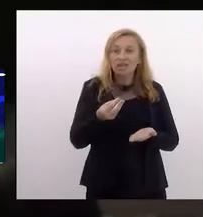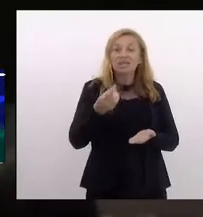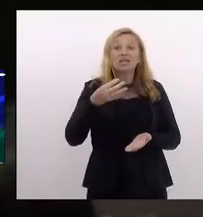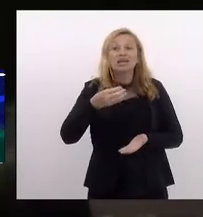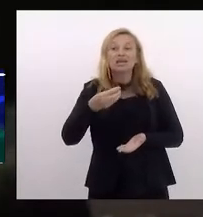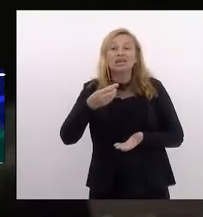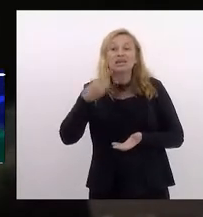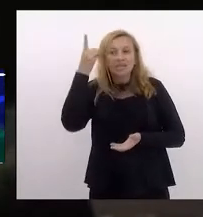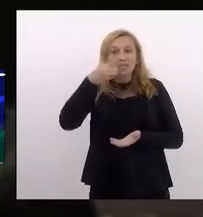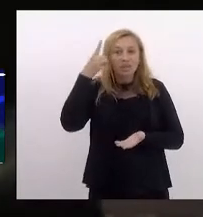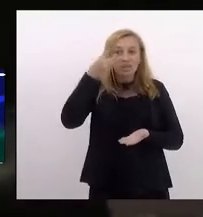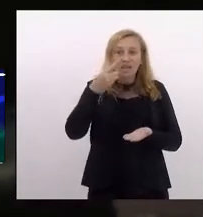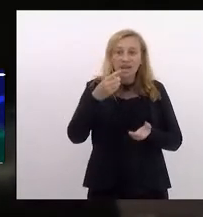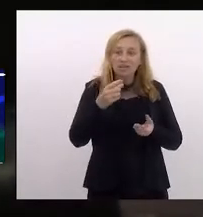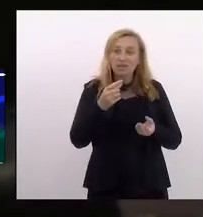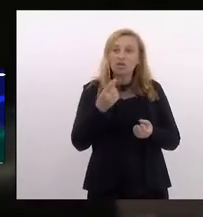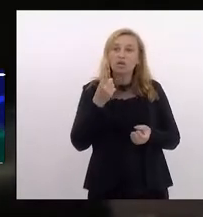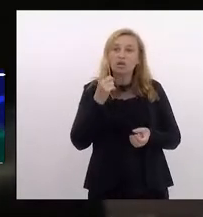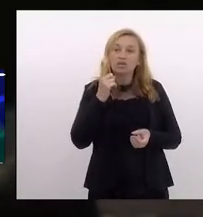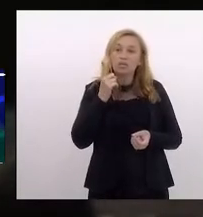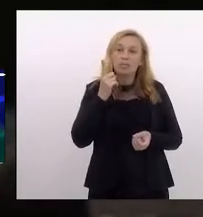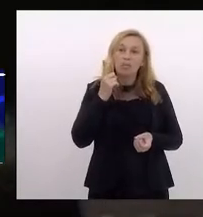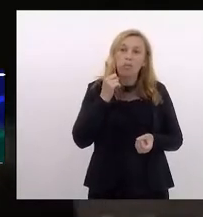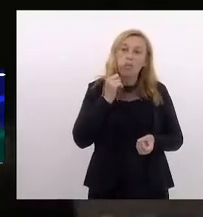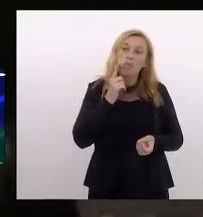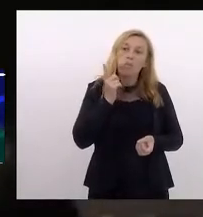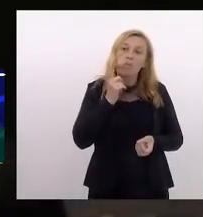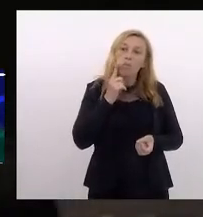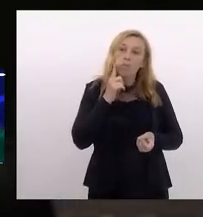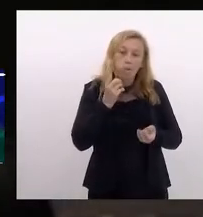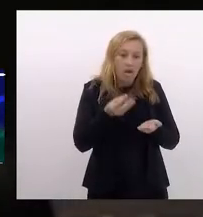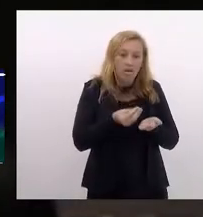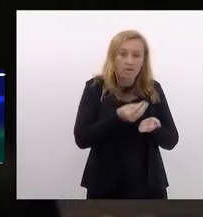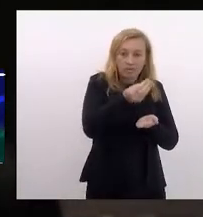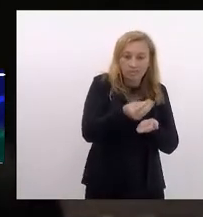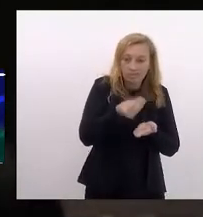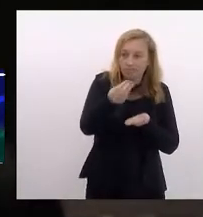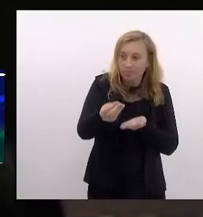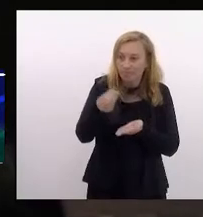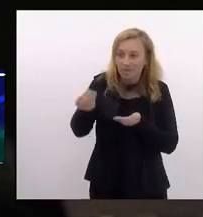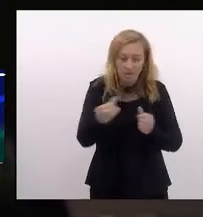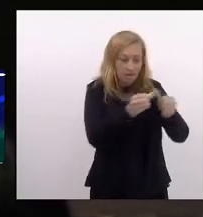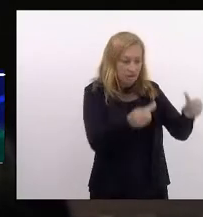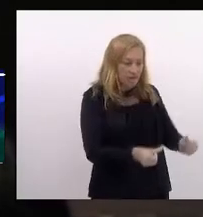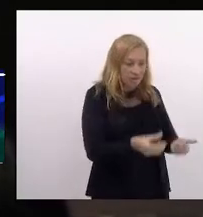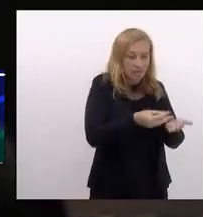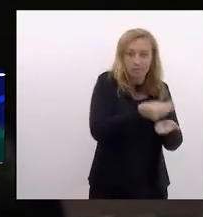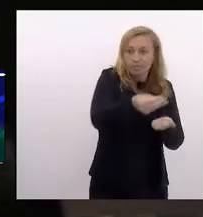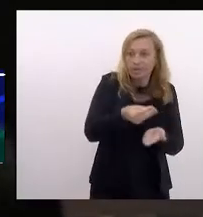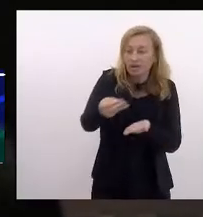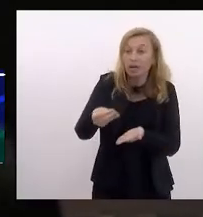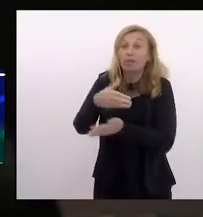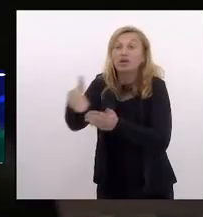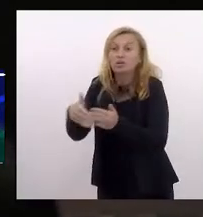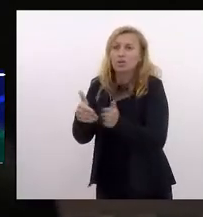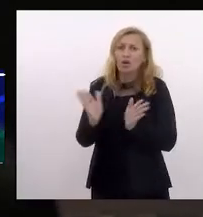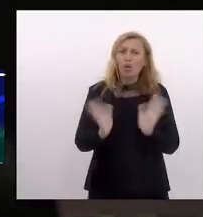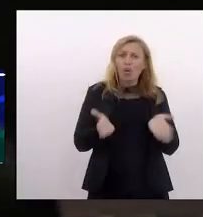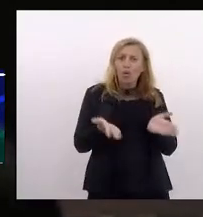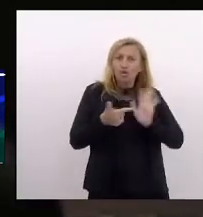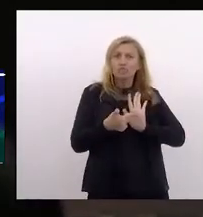docinhos for a imagenzinha do Santo para todo mundo aqui dentro aí hoje